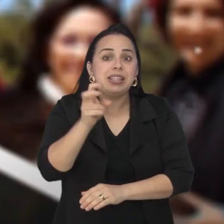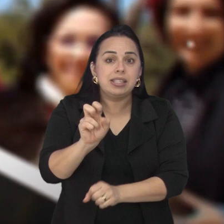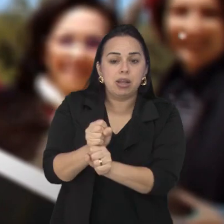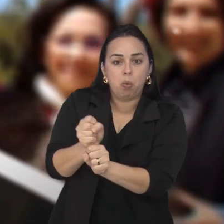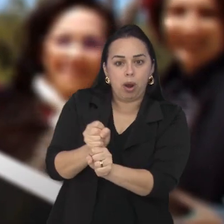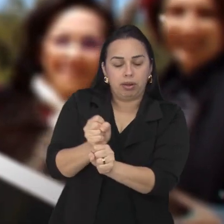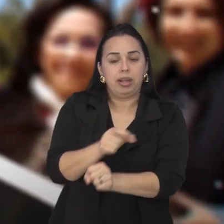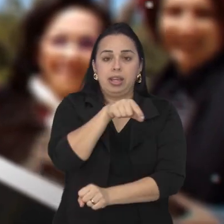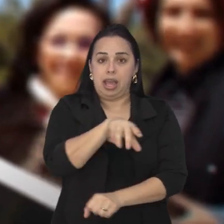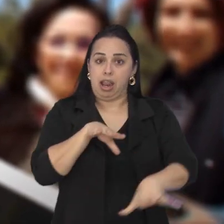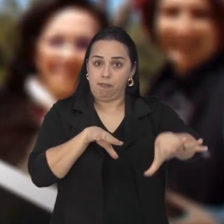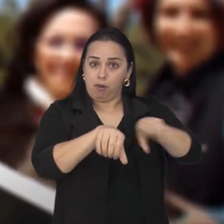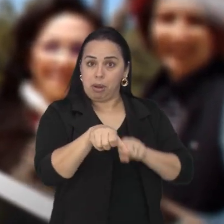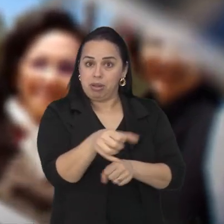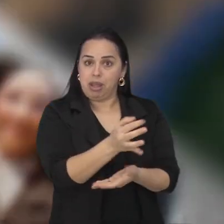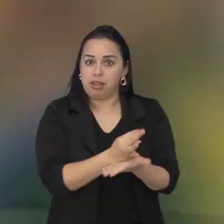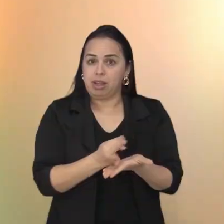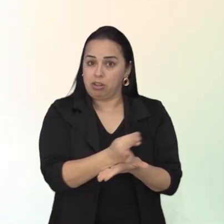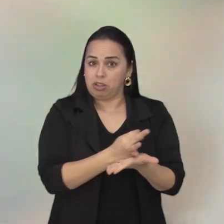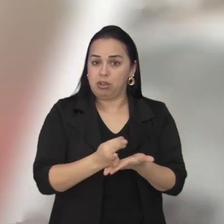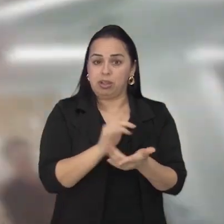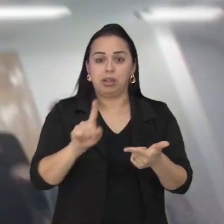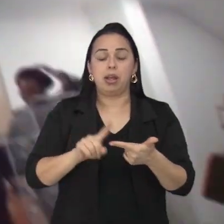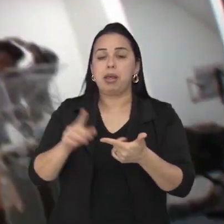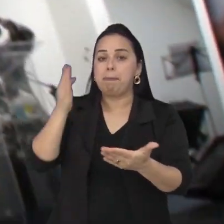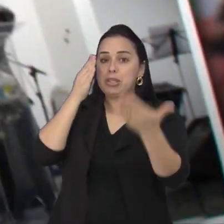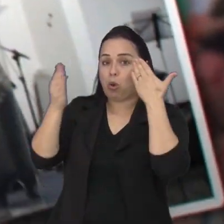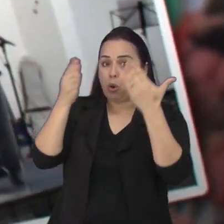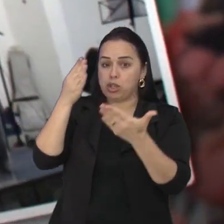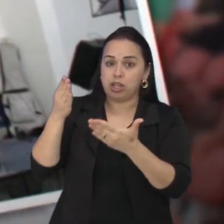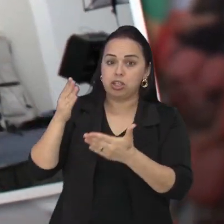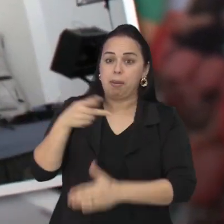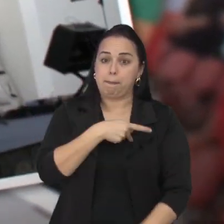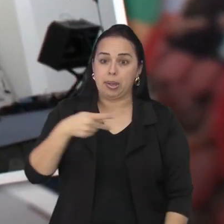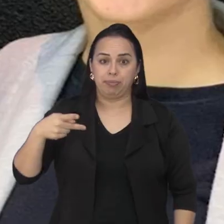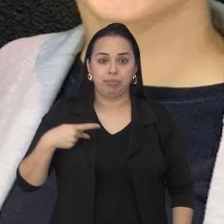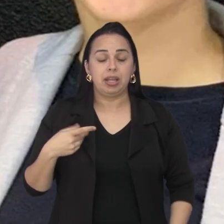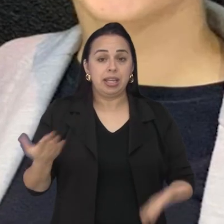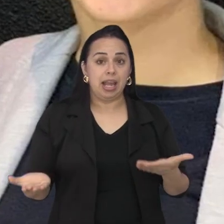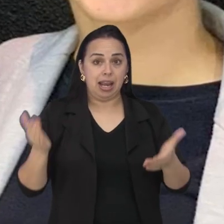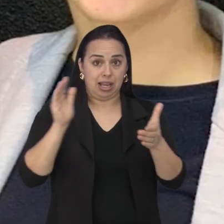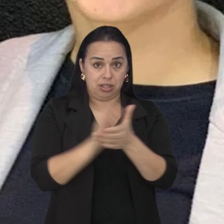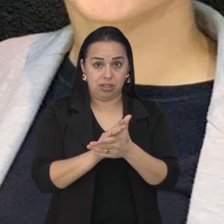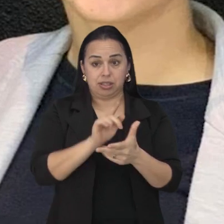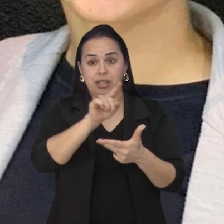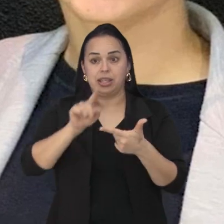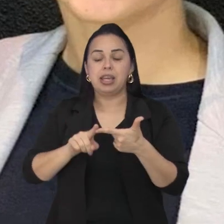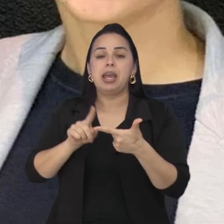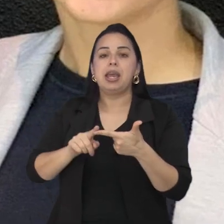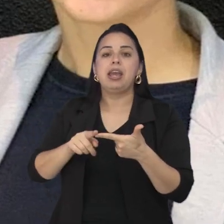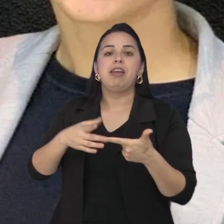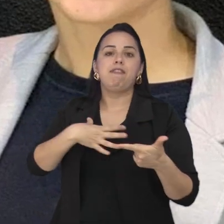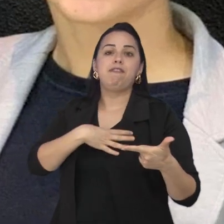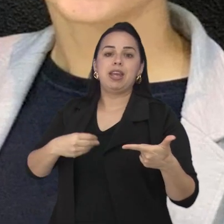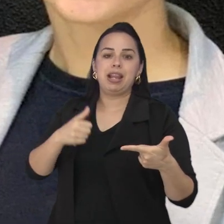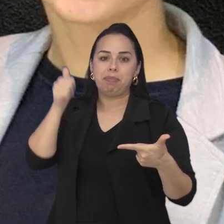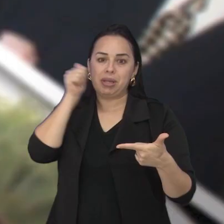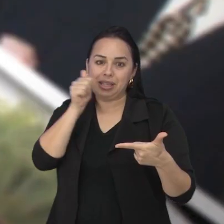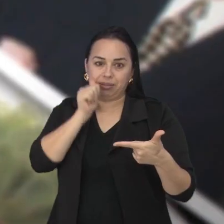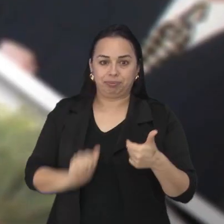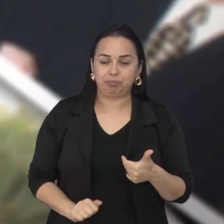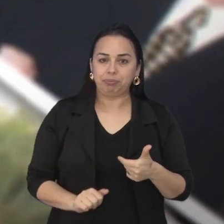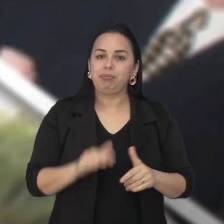anos. Formado em teologia e pós-graduado em psicologia pastoral, Rosivaldo é casado e pai de uma